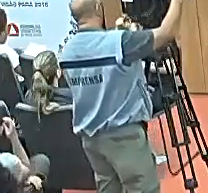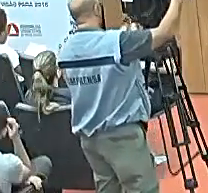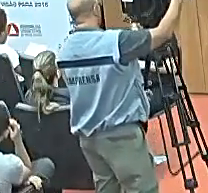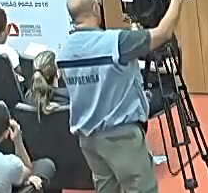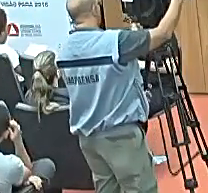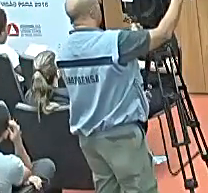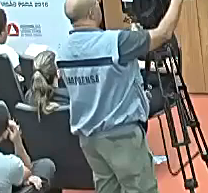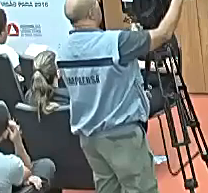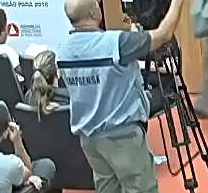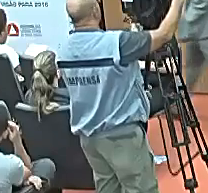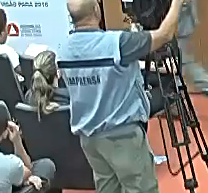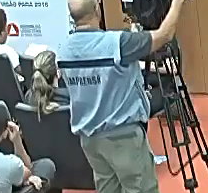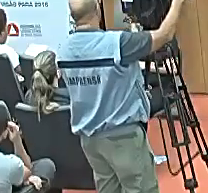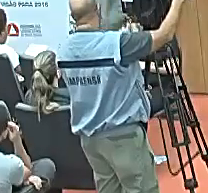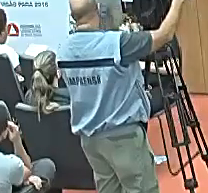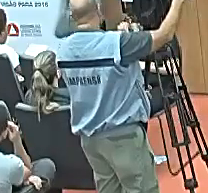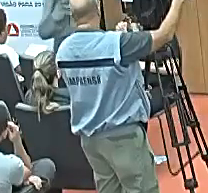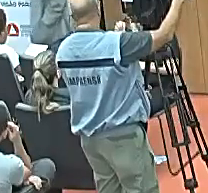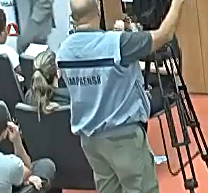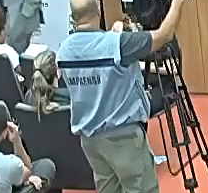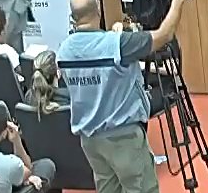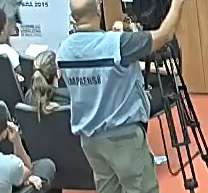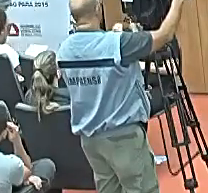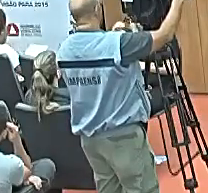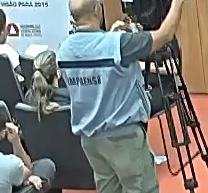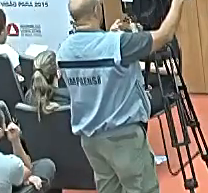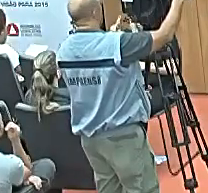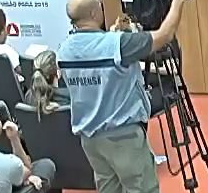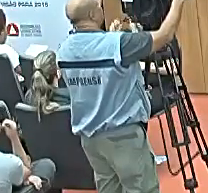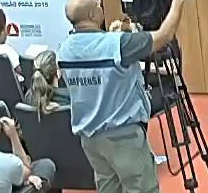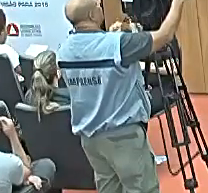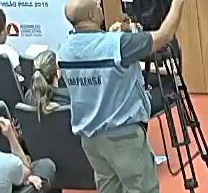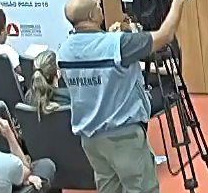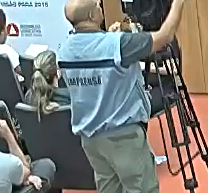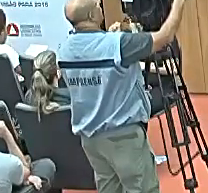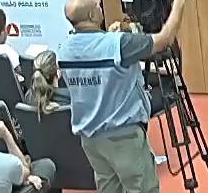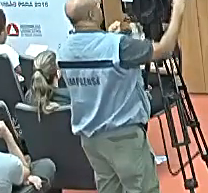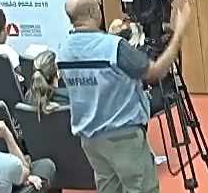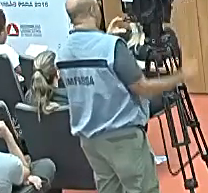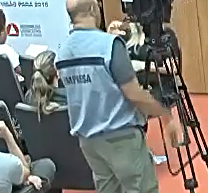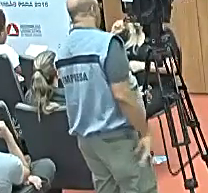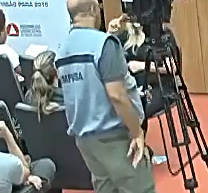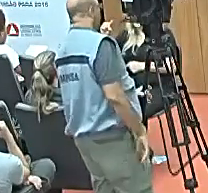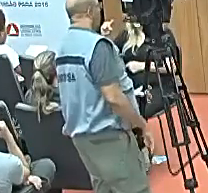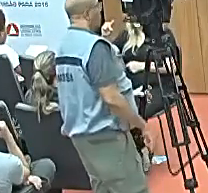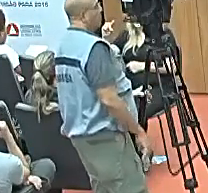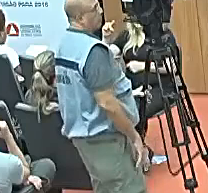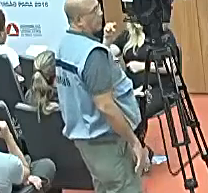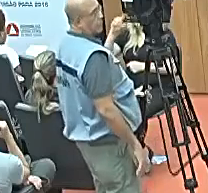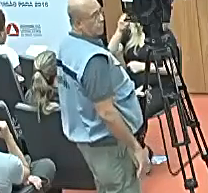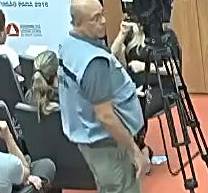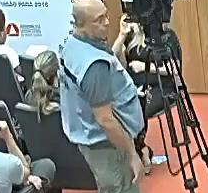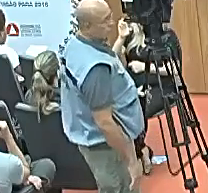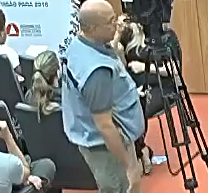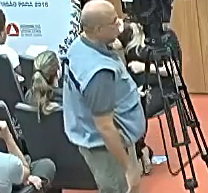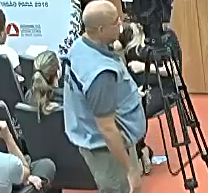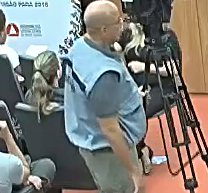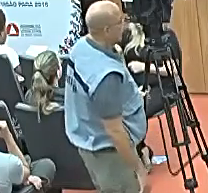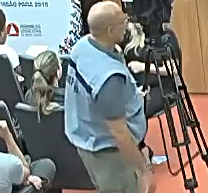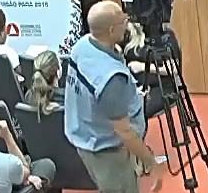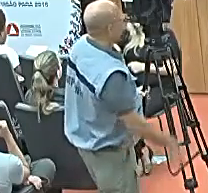redemocratização não foi fácil digo isso que nós tivemos que ir pra rua apanhamos fomos presos